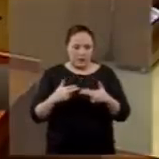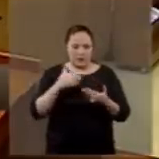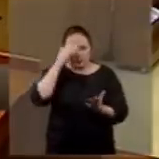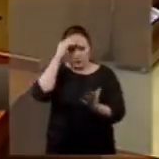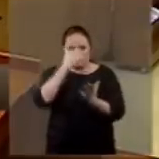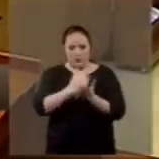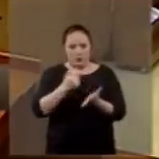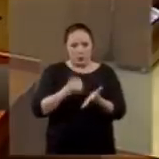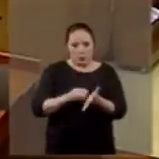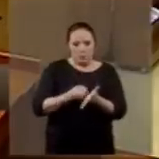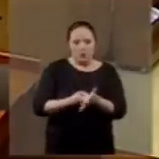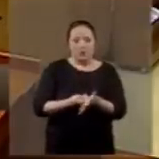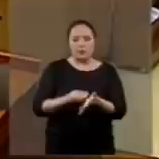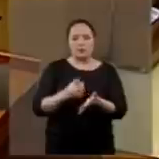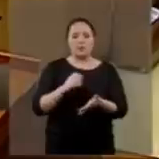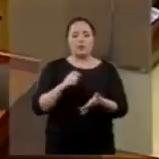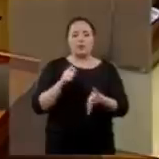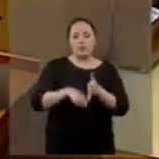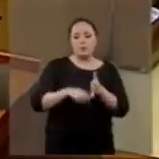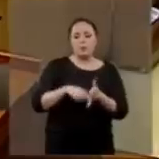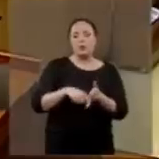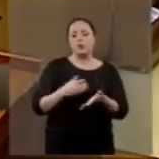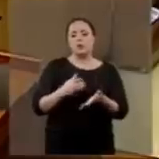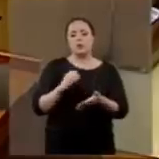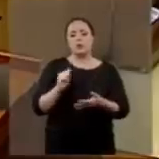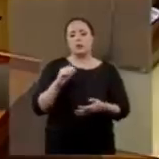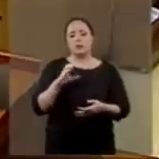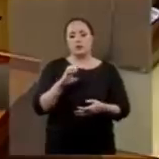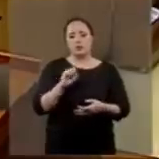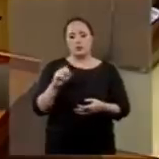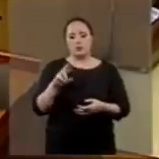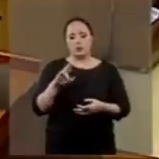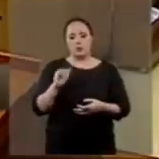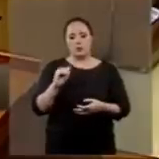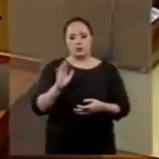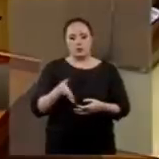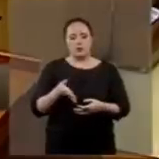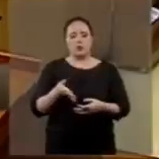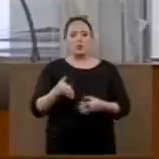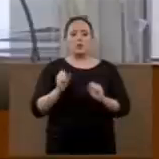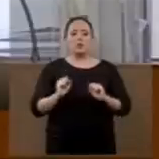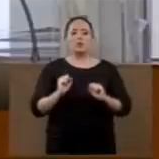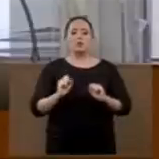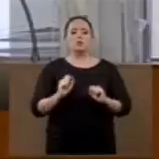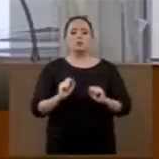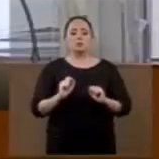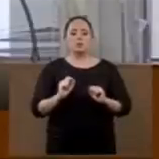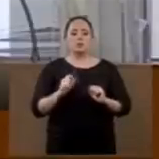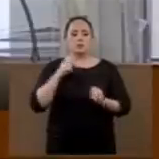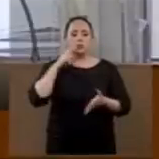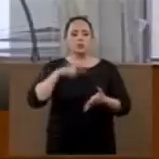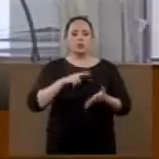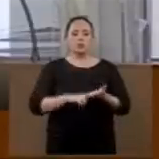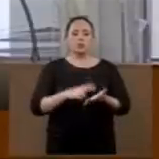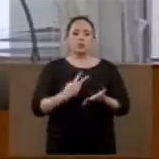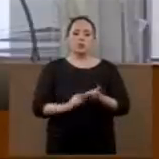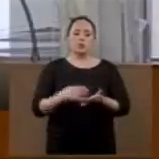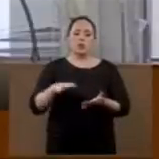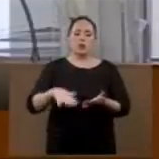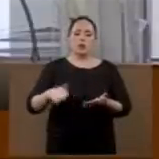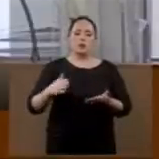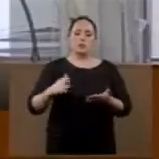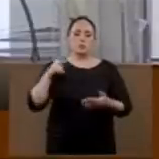cumprimento de obrigação tributária acessória, como expressamente prevista, o que poderia ser interpretado como sanção